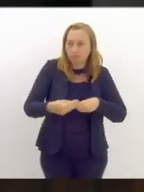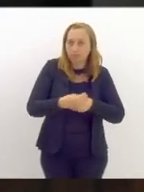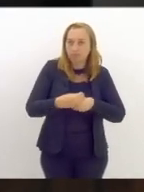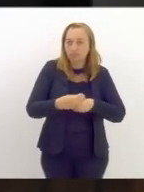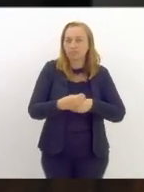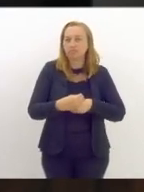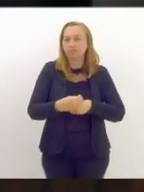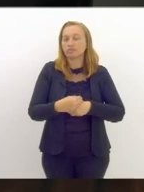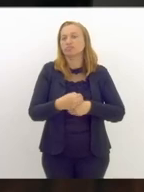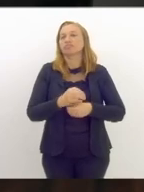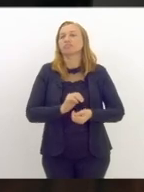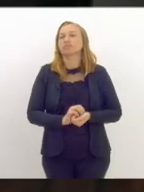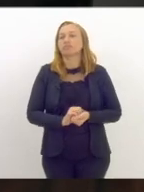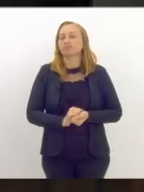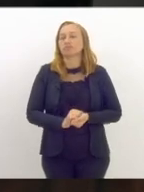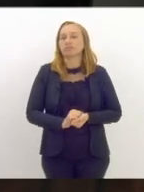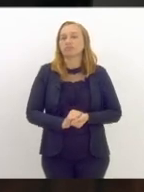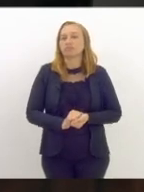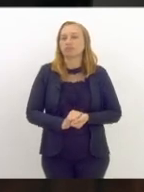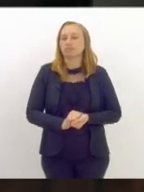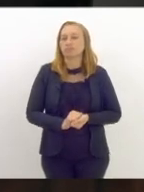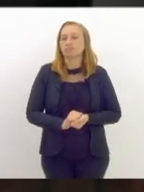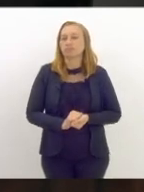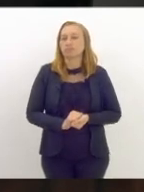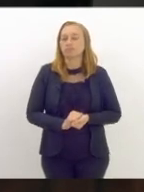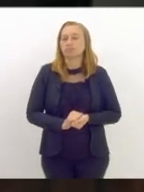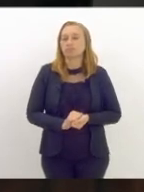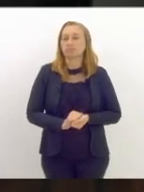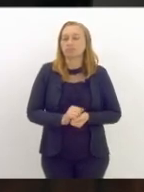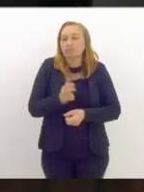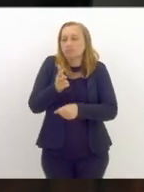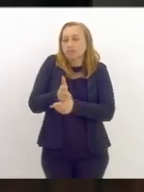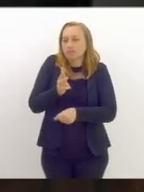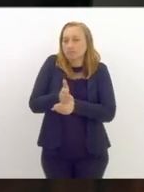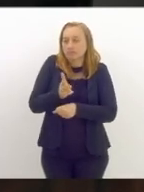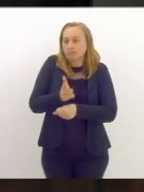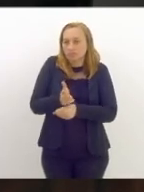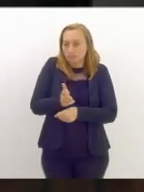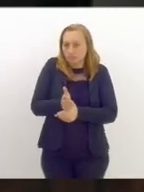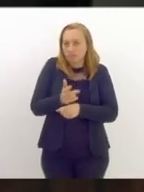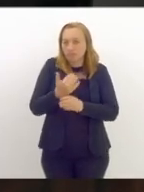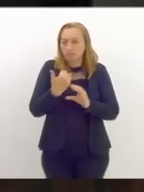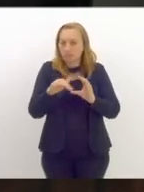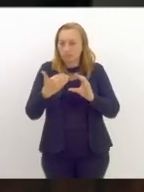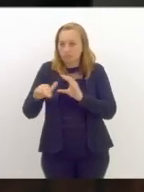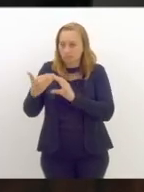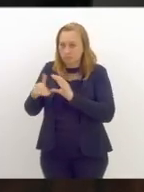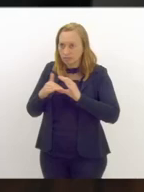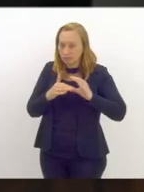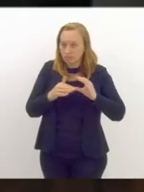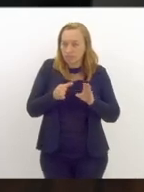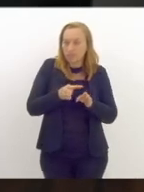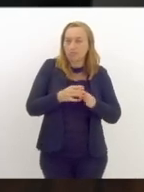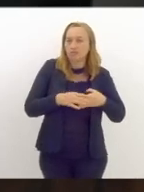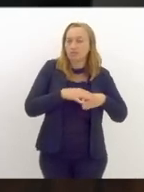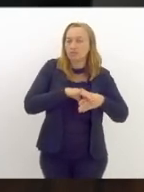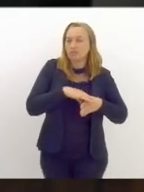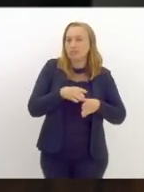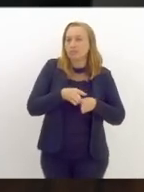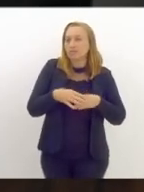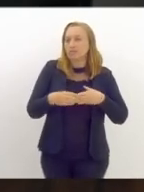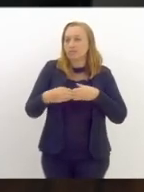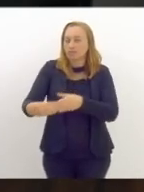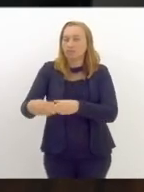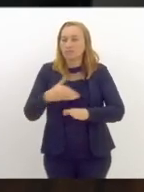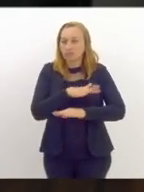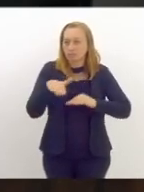epidemiológico do coronavírus, por meio de vídeos semanais no mapa de risco que guiaram a imprensa e a população nesses anos